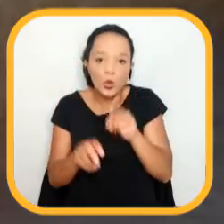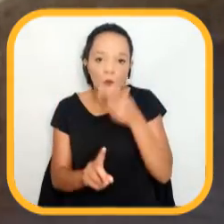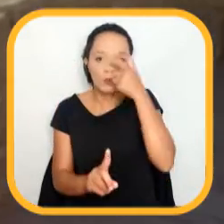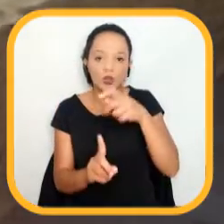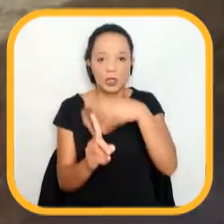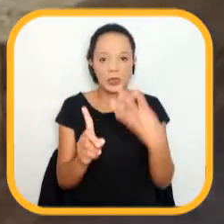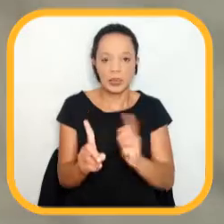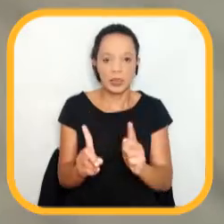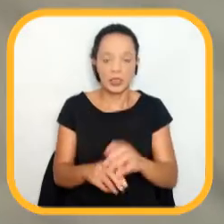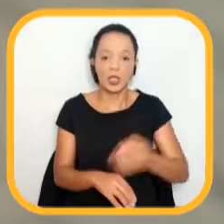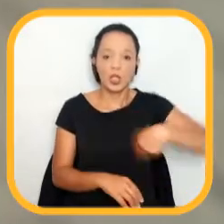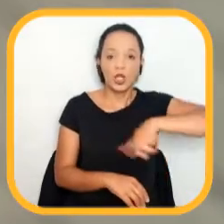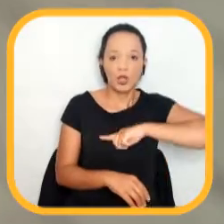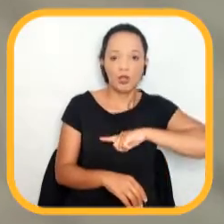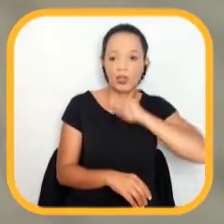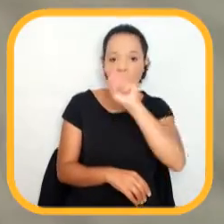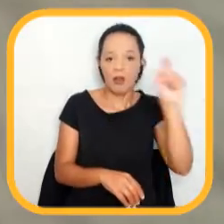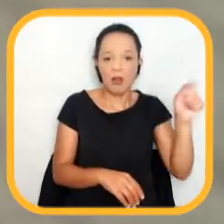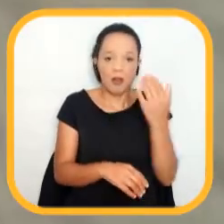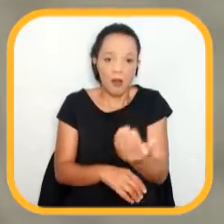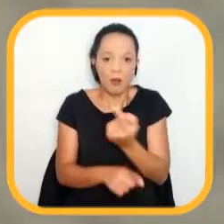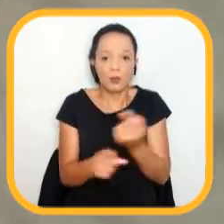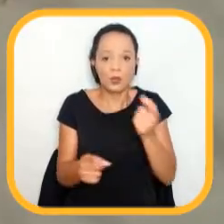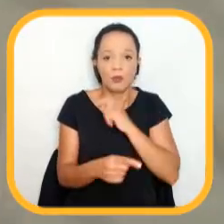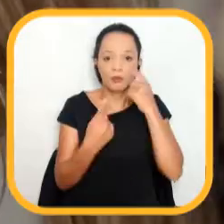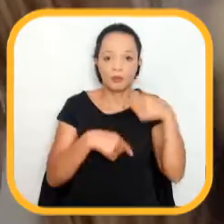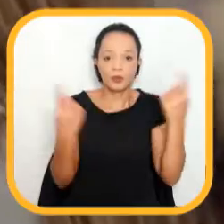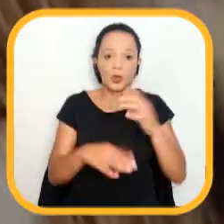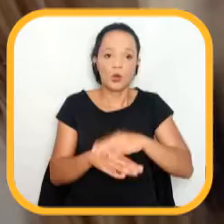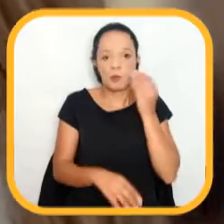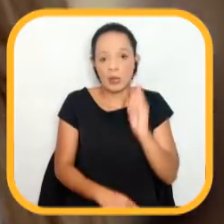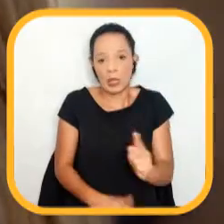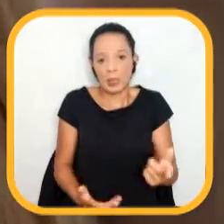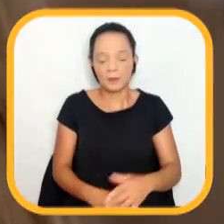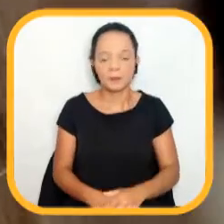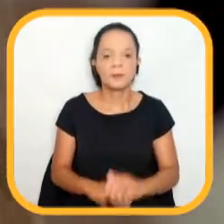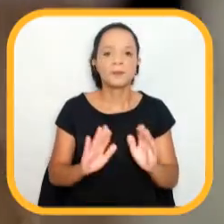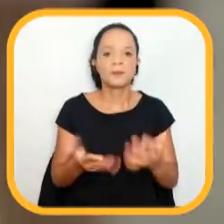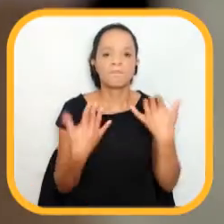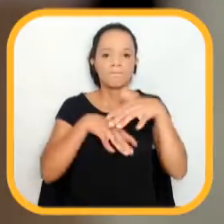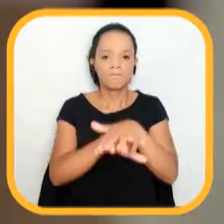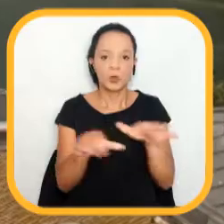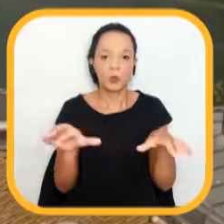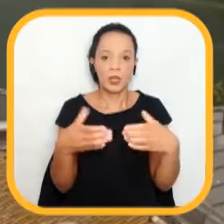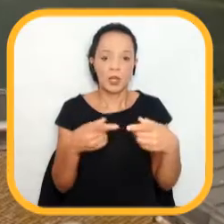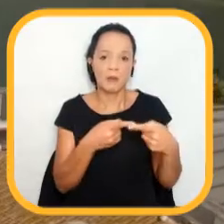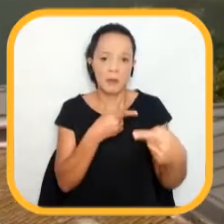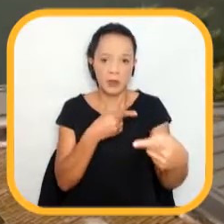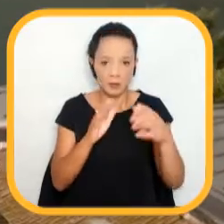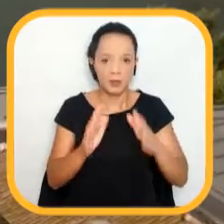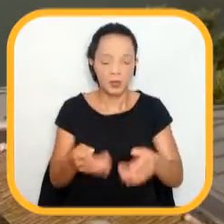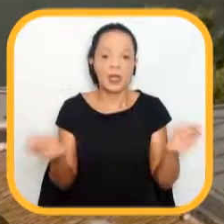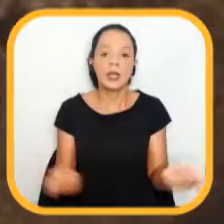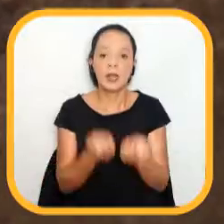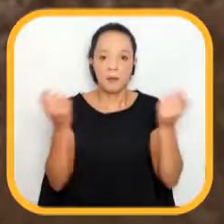sobre pessoas LGBTI. Nós estamos em todo lado, portanto, por que não aparecer só porque sim? É necessário haver uma integração da comunidade